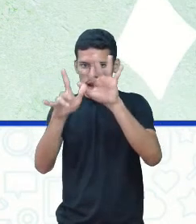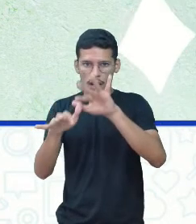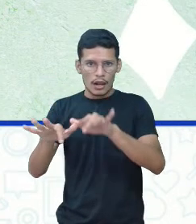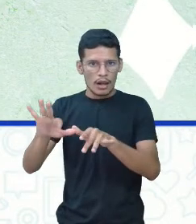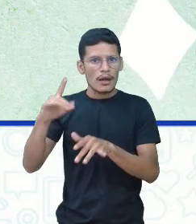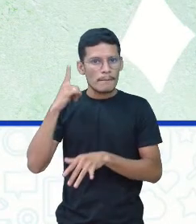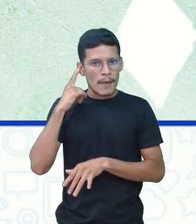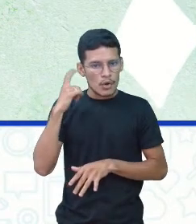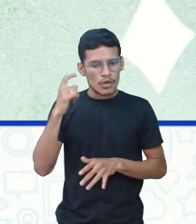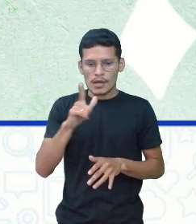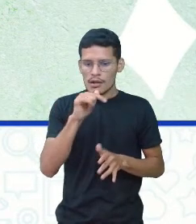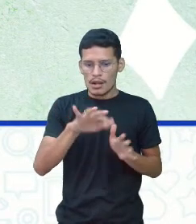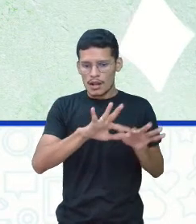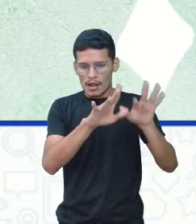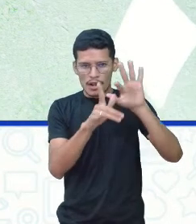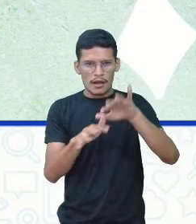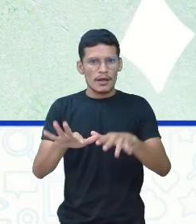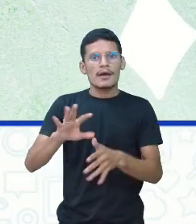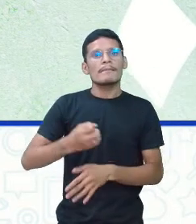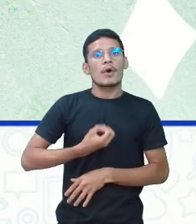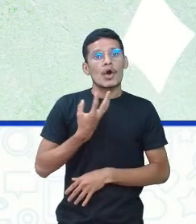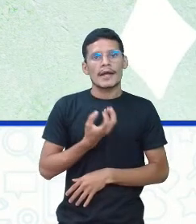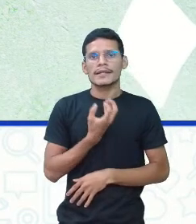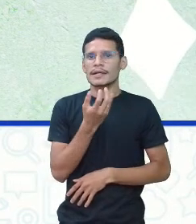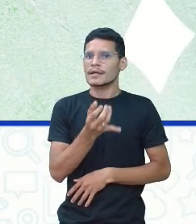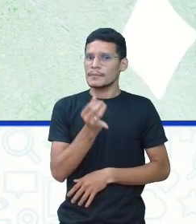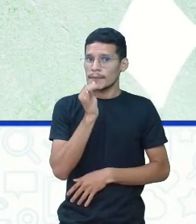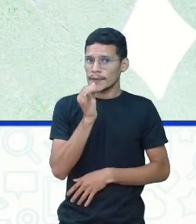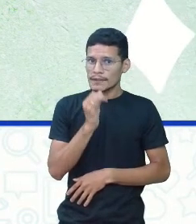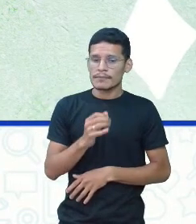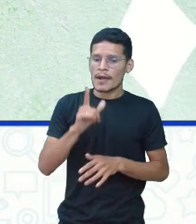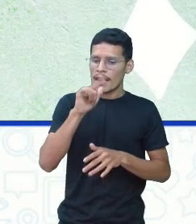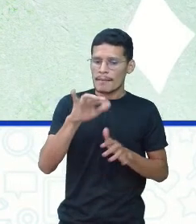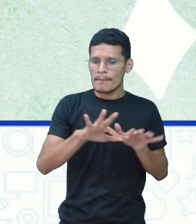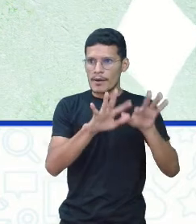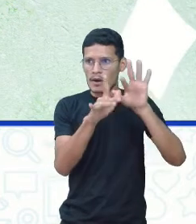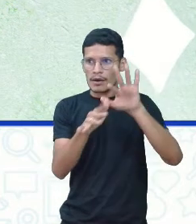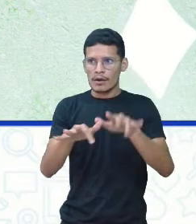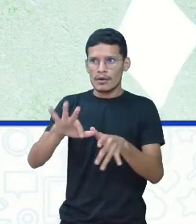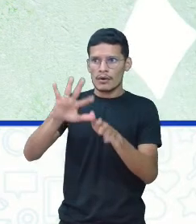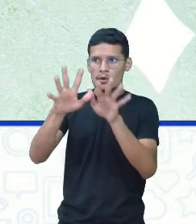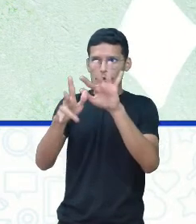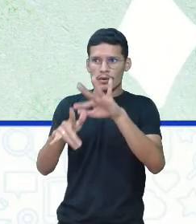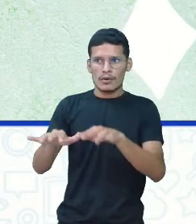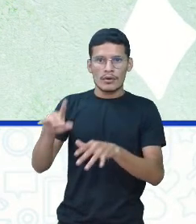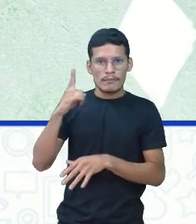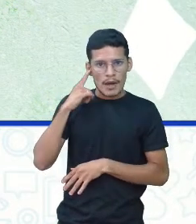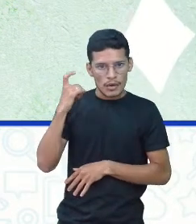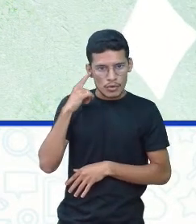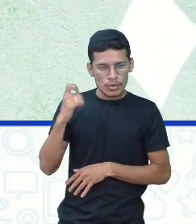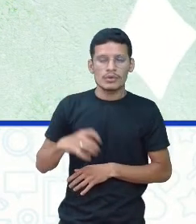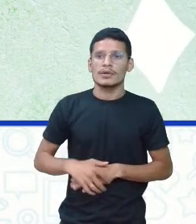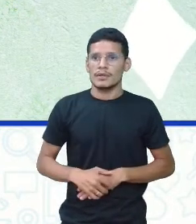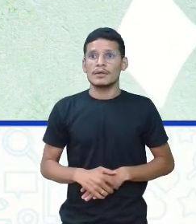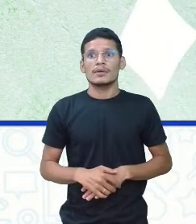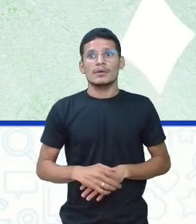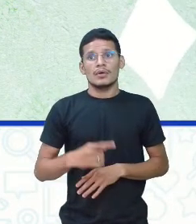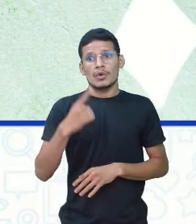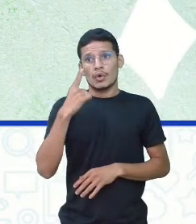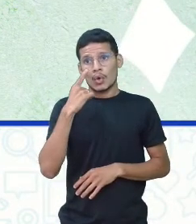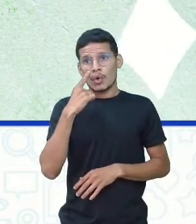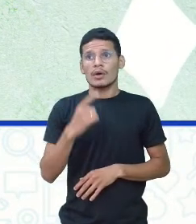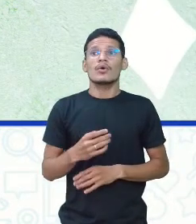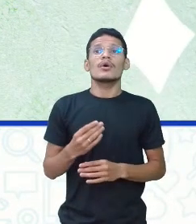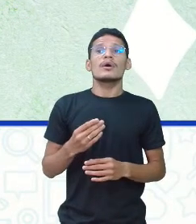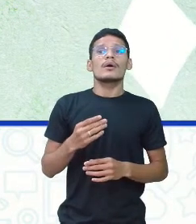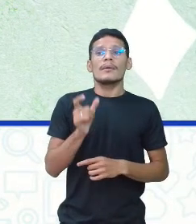fazem. É bonito, não é poético você dizer que o mar, você ouviu o mar, o marulho. A partícula como expressa a